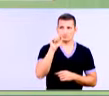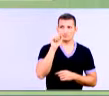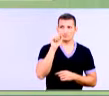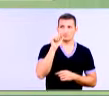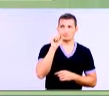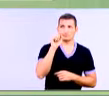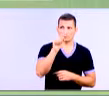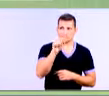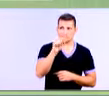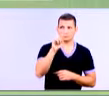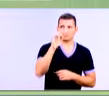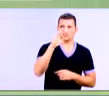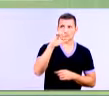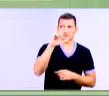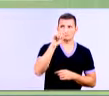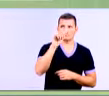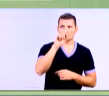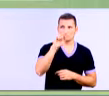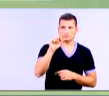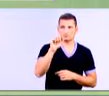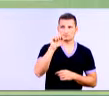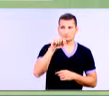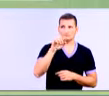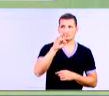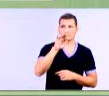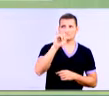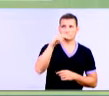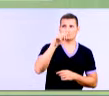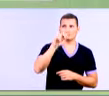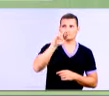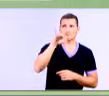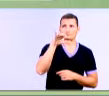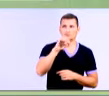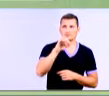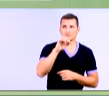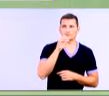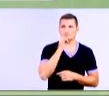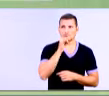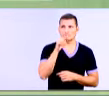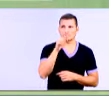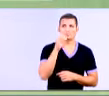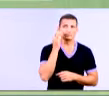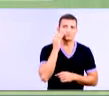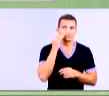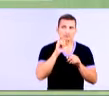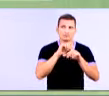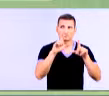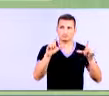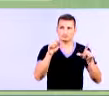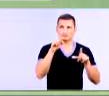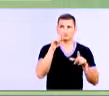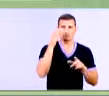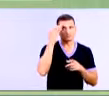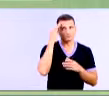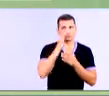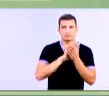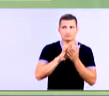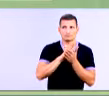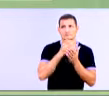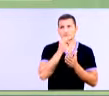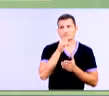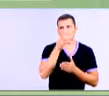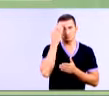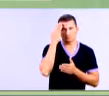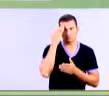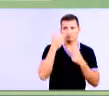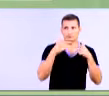arquivo binário. E se você tentar abrir, você não vai entender muita coisa, a não ser se você souber linguagem binária, né,